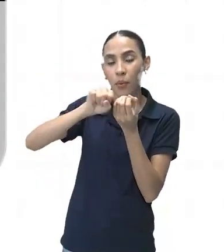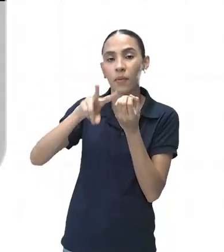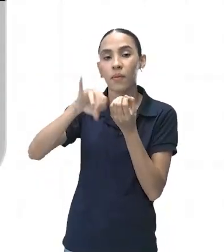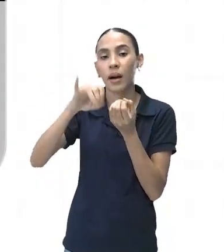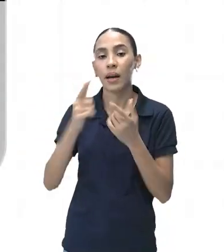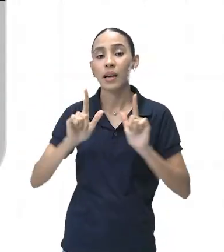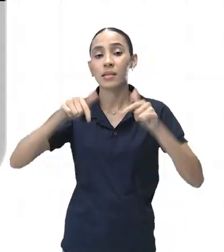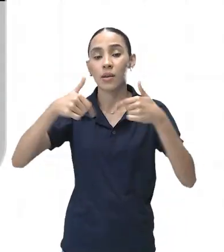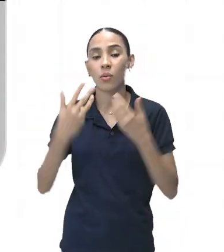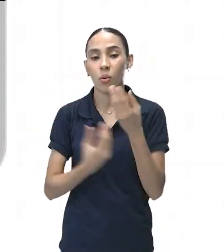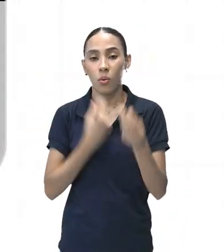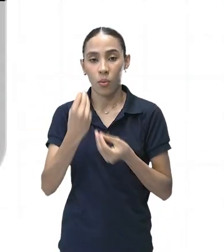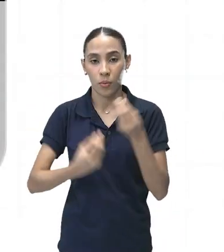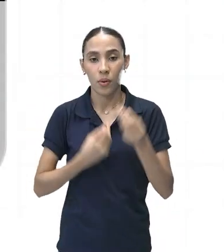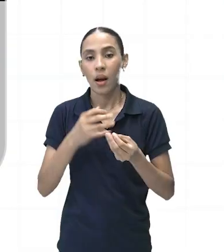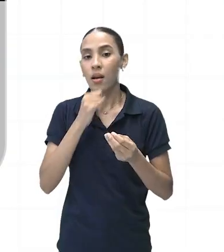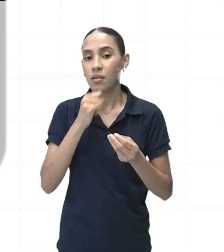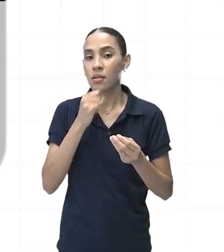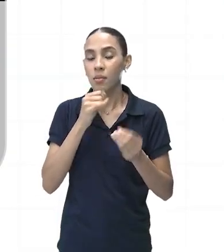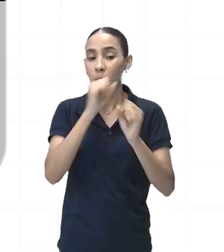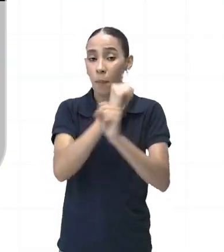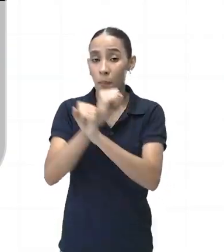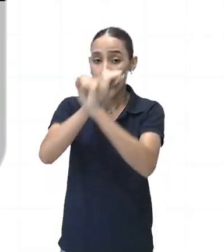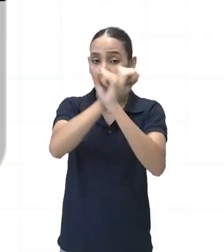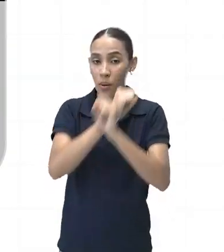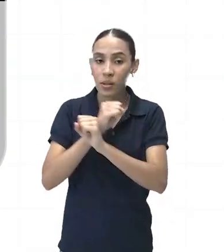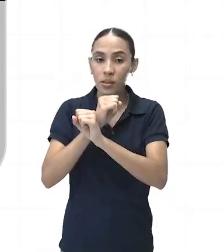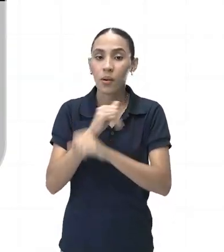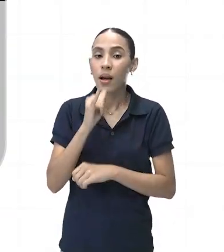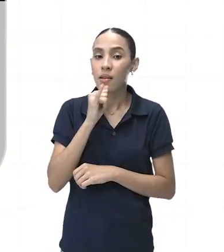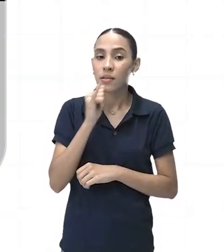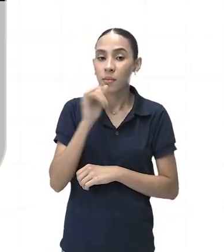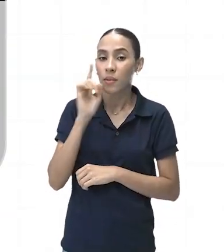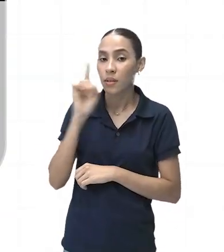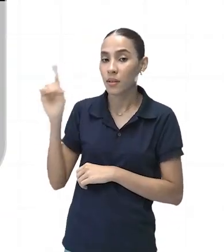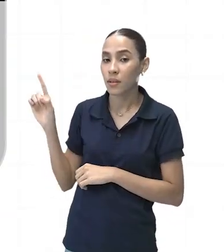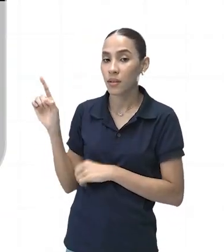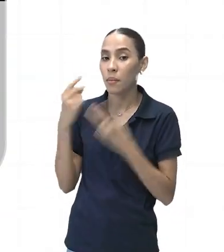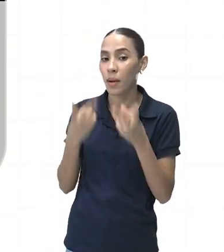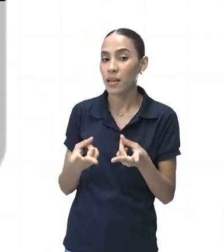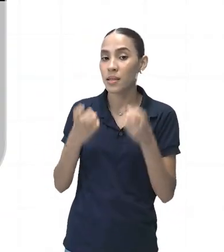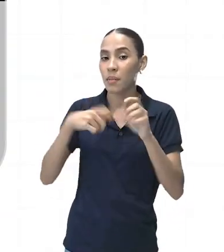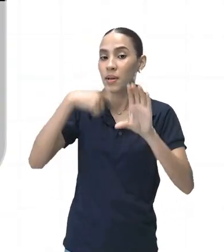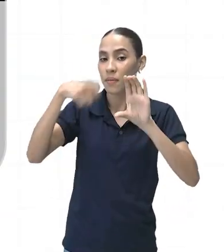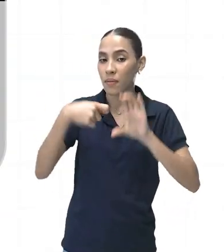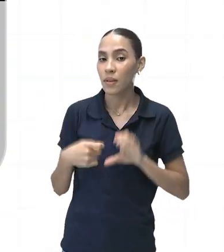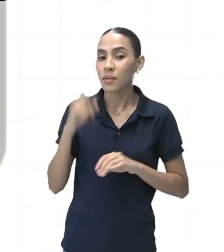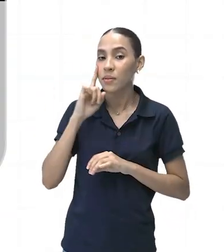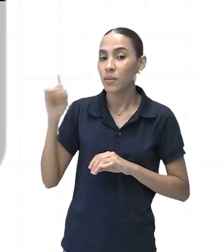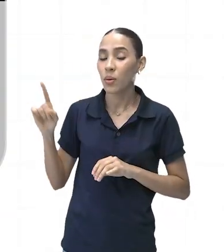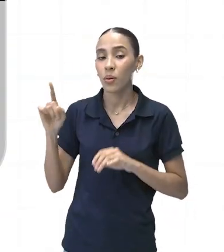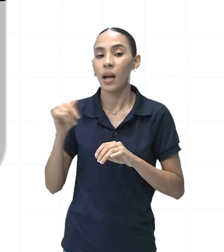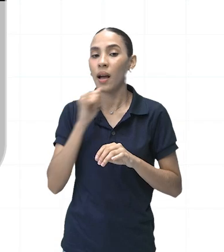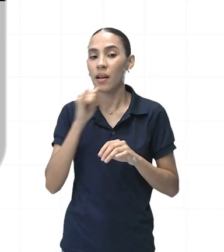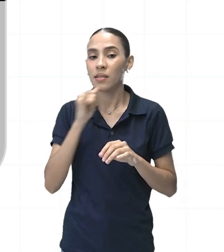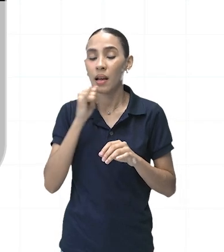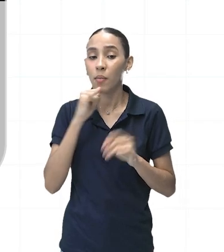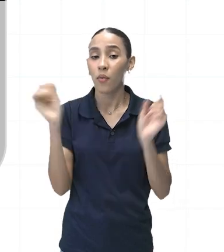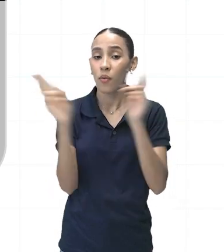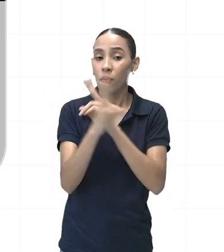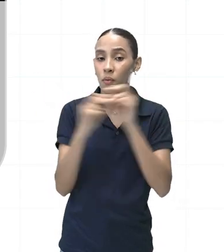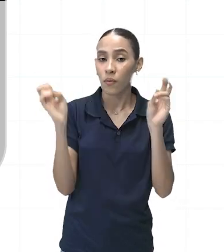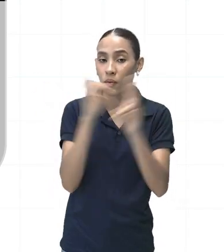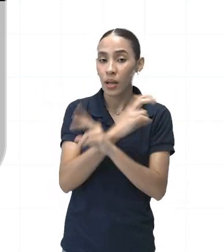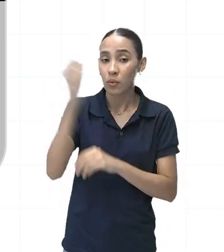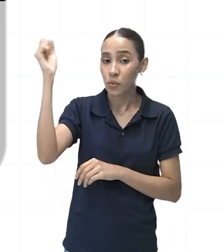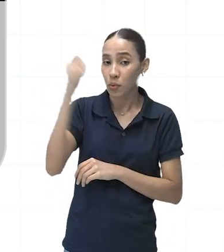atuar justamente como proteção, como vocês podem perceber aqui no vídeo, contra os ventos